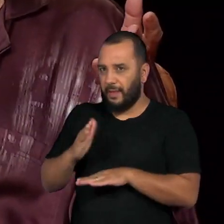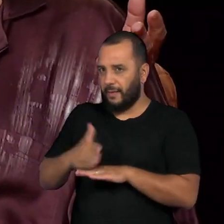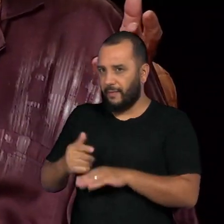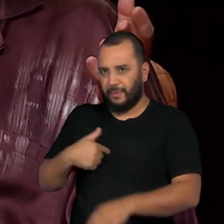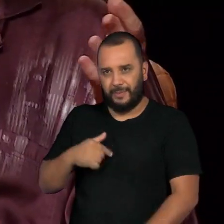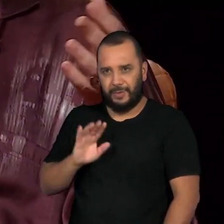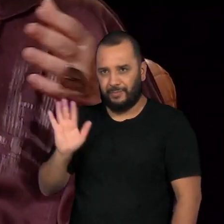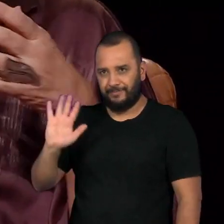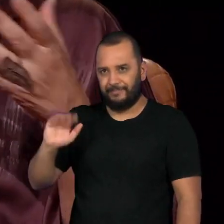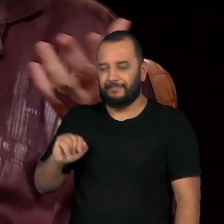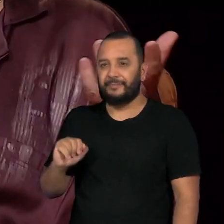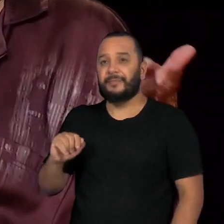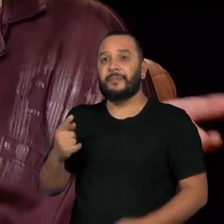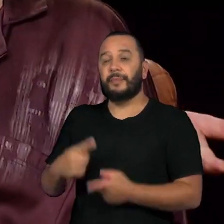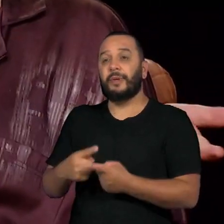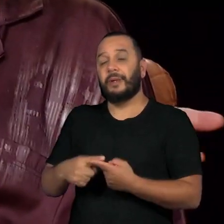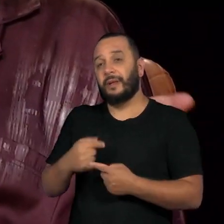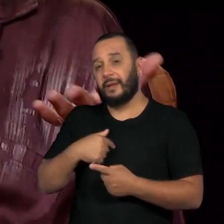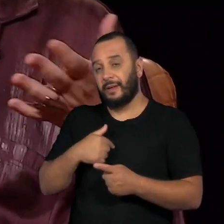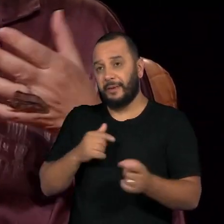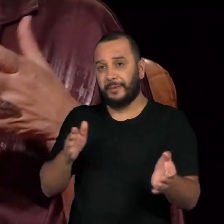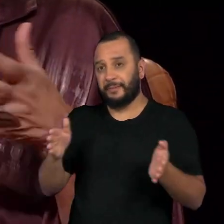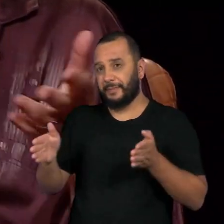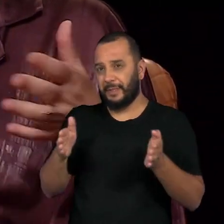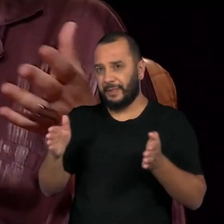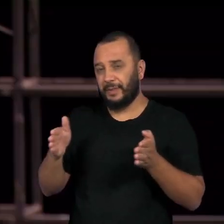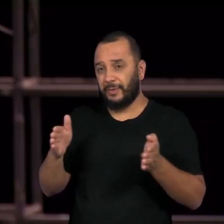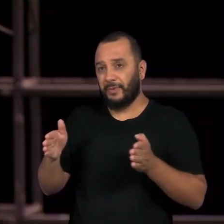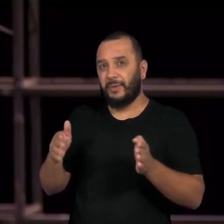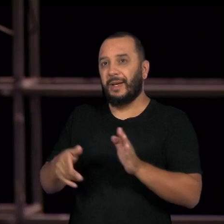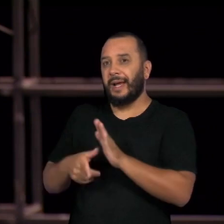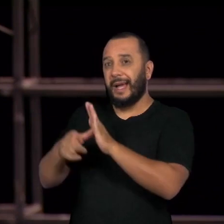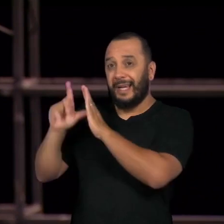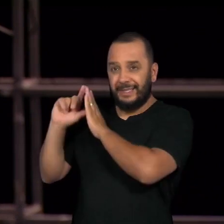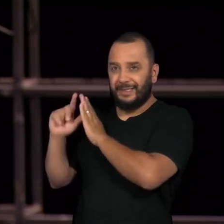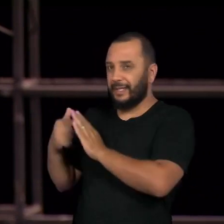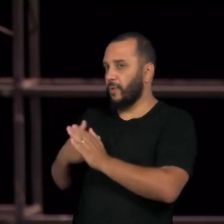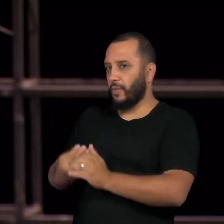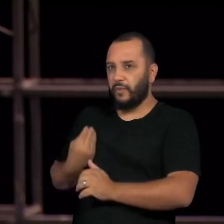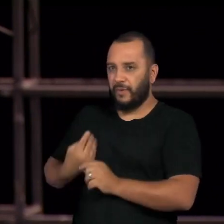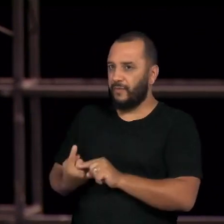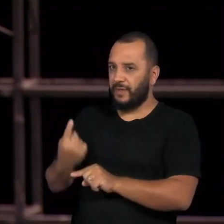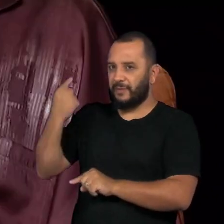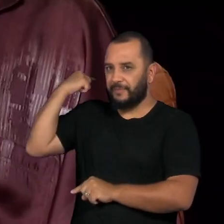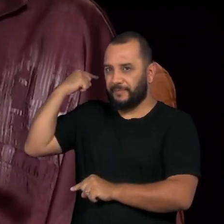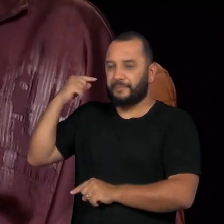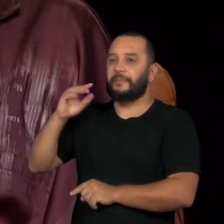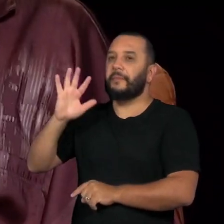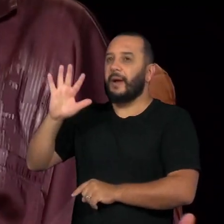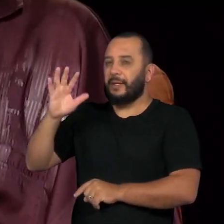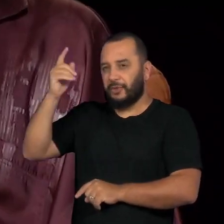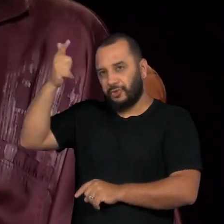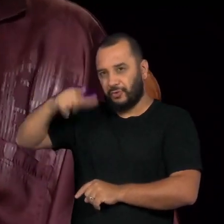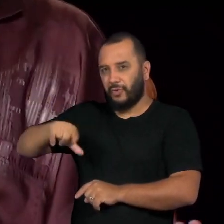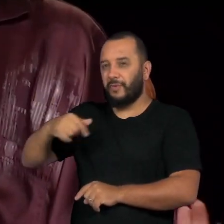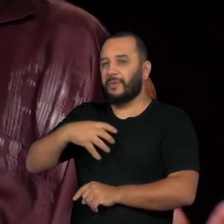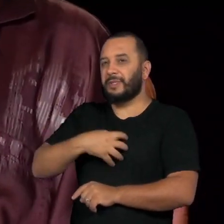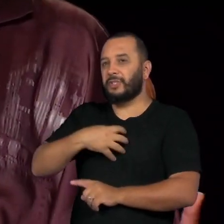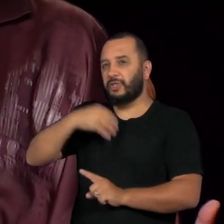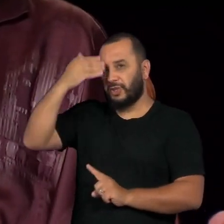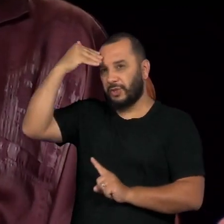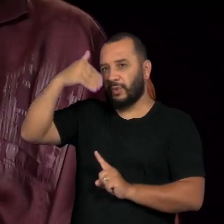é um período muito anterior, eu não vivi esse período. Mas, de novo, a culpa, né,